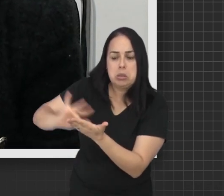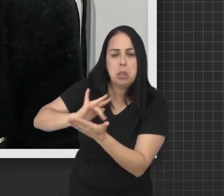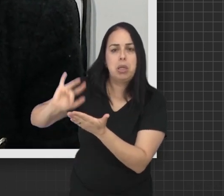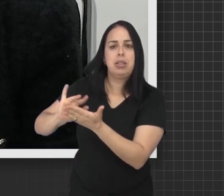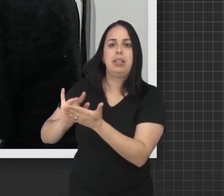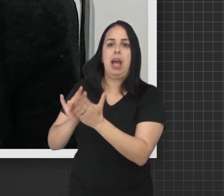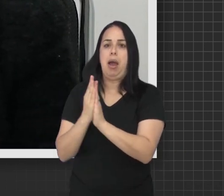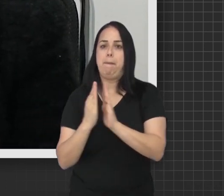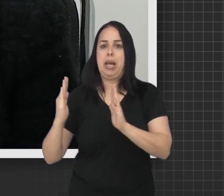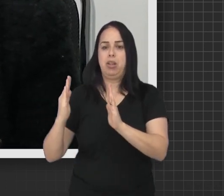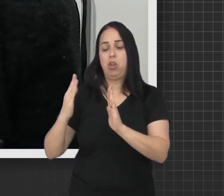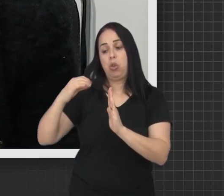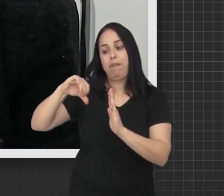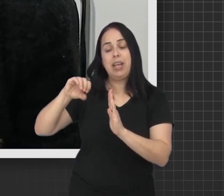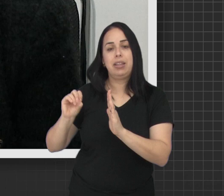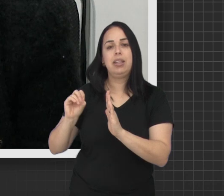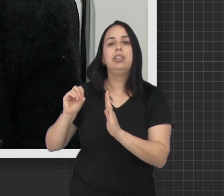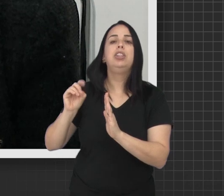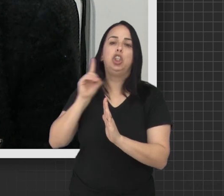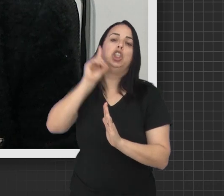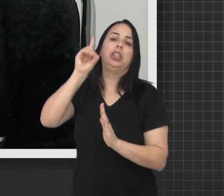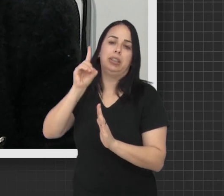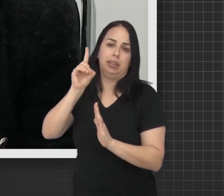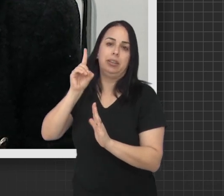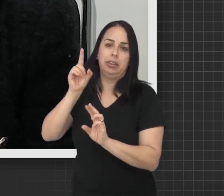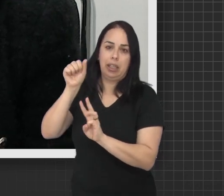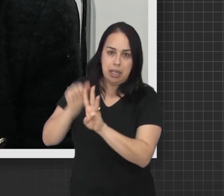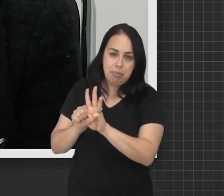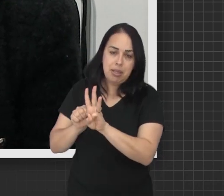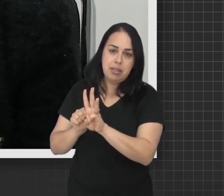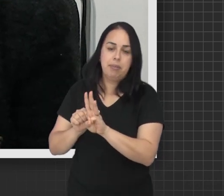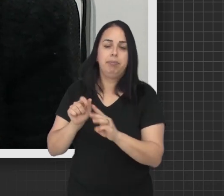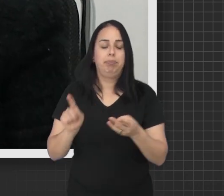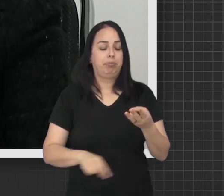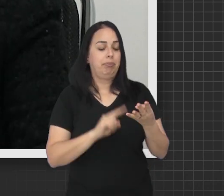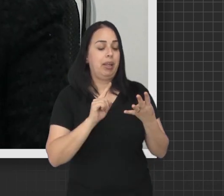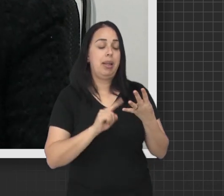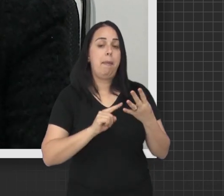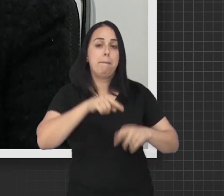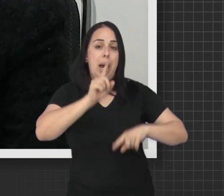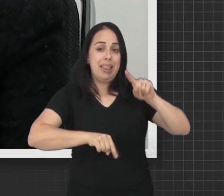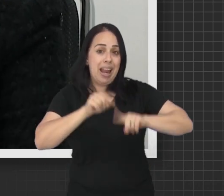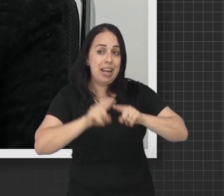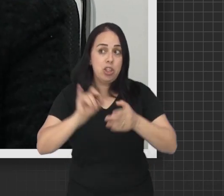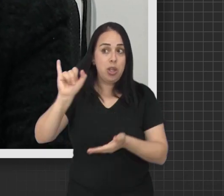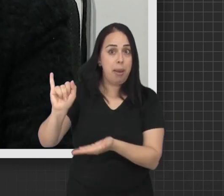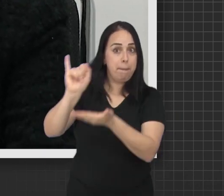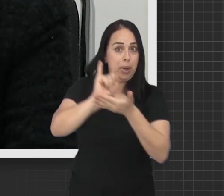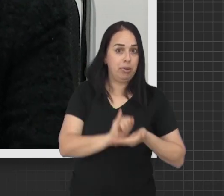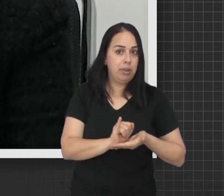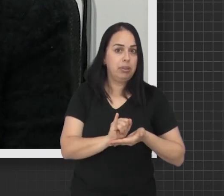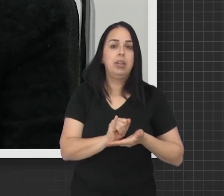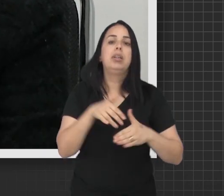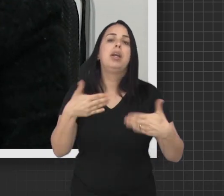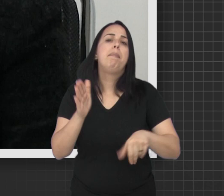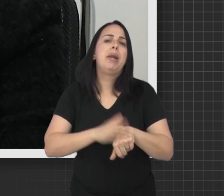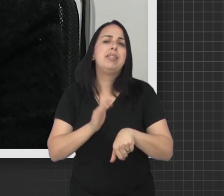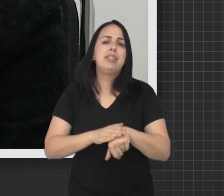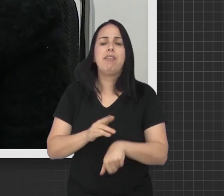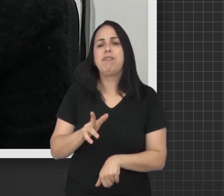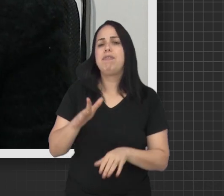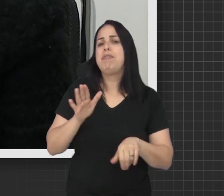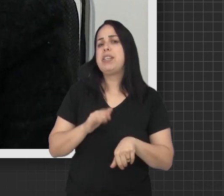esse tempo se estende para até 90 dias. Em se tratando de produtos importados, de bens importados, o que a gente